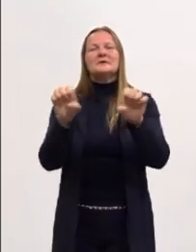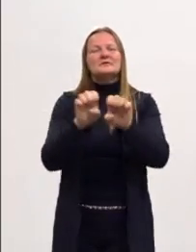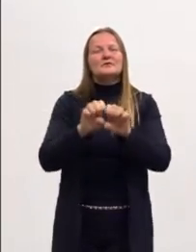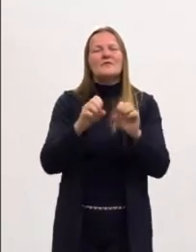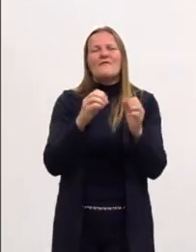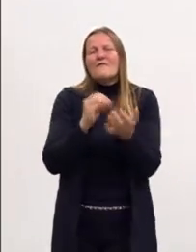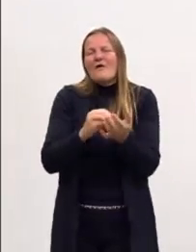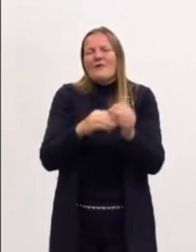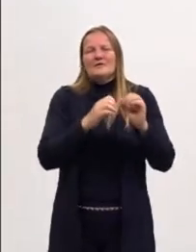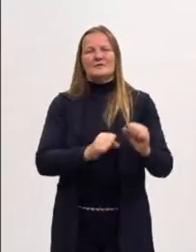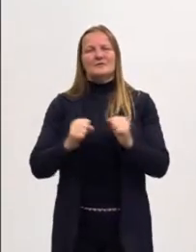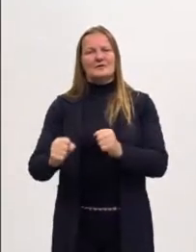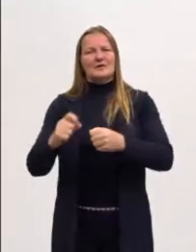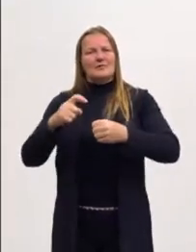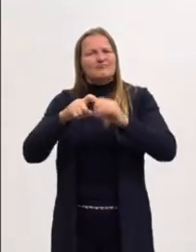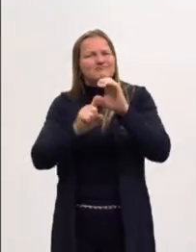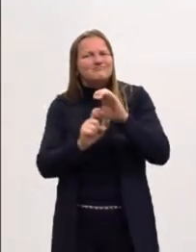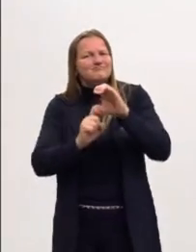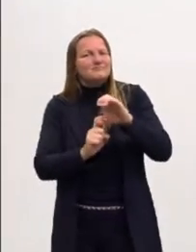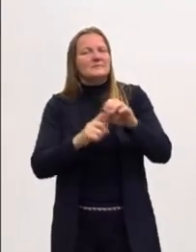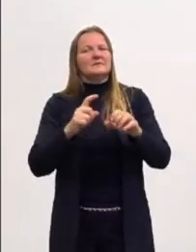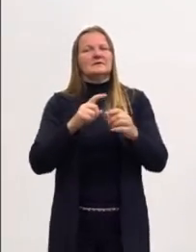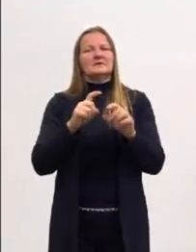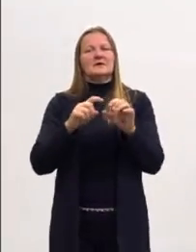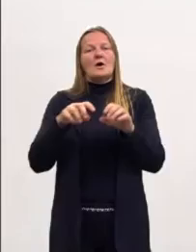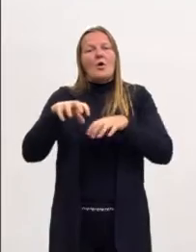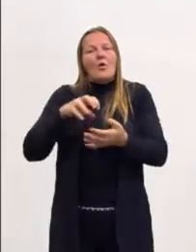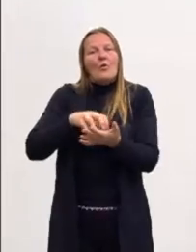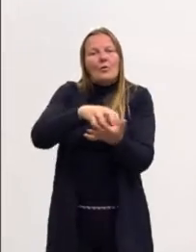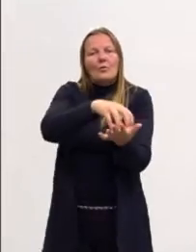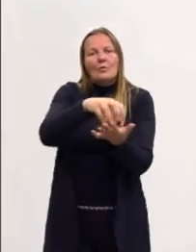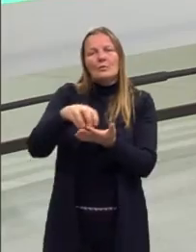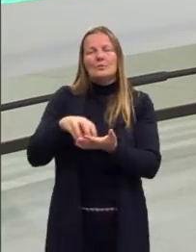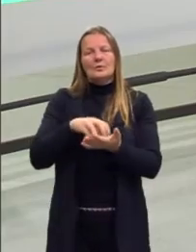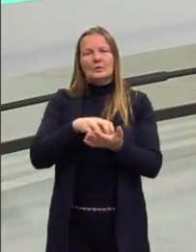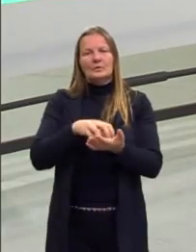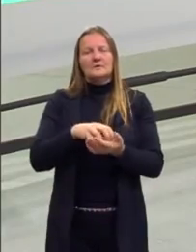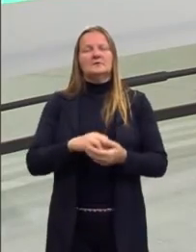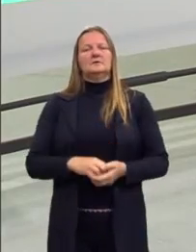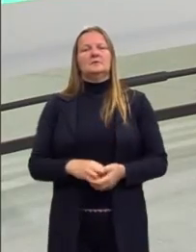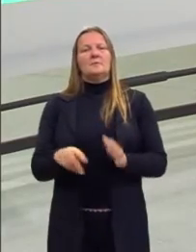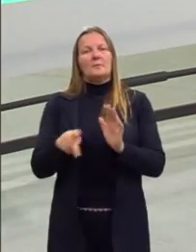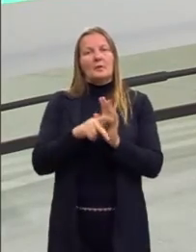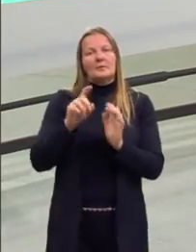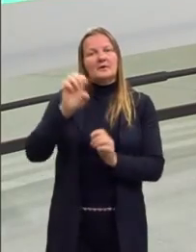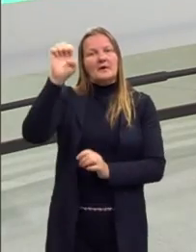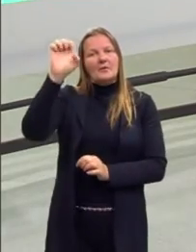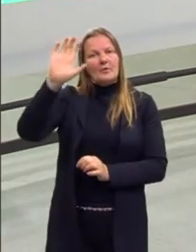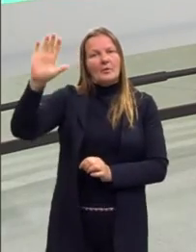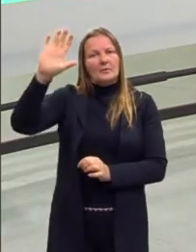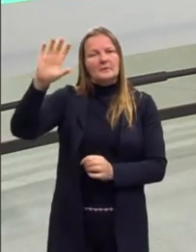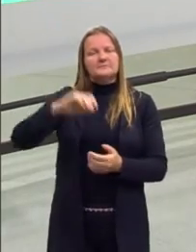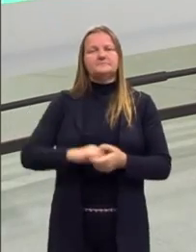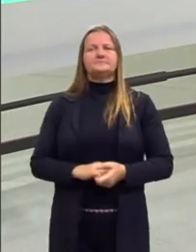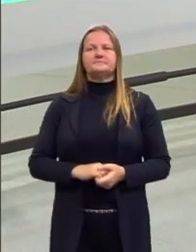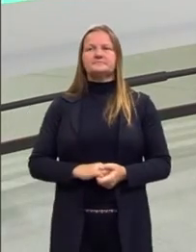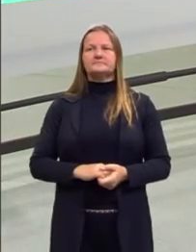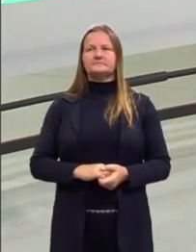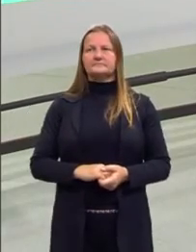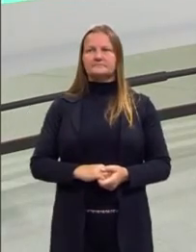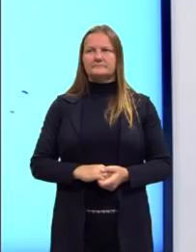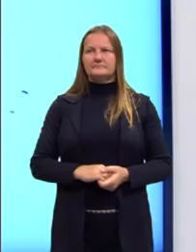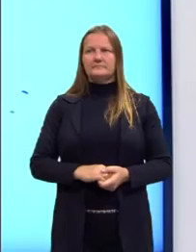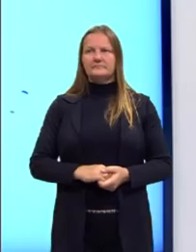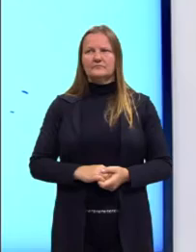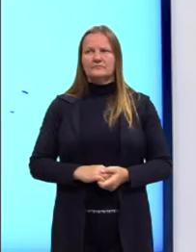esse empoderamento é ser uma situação que essa cultura colonial que se instaurou em nossa assim Exatamente exatamente isso que tu